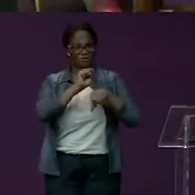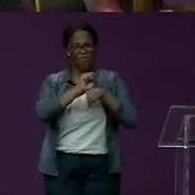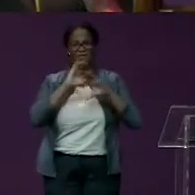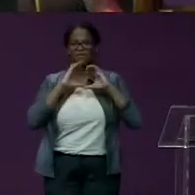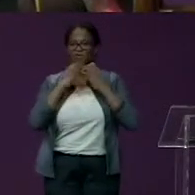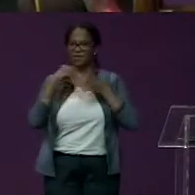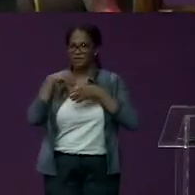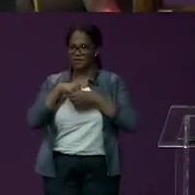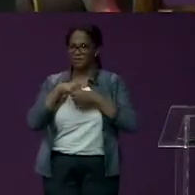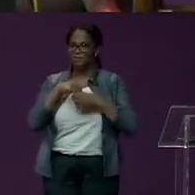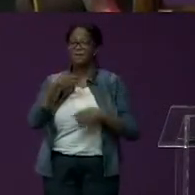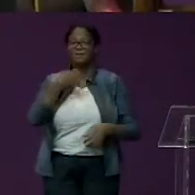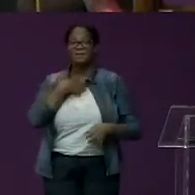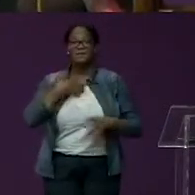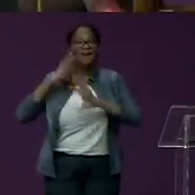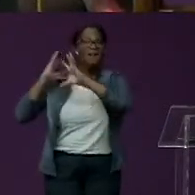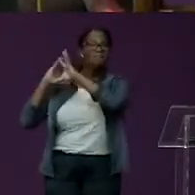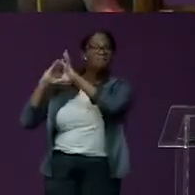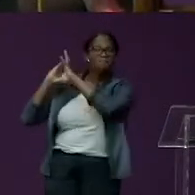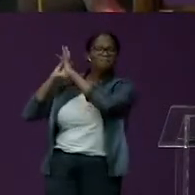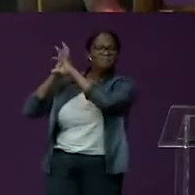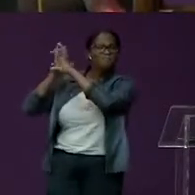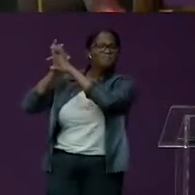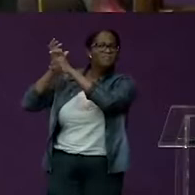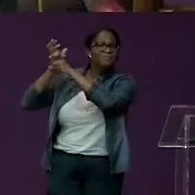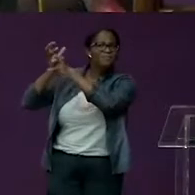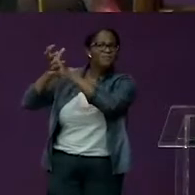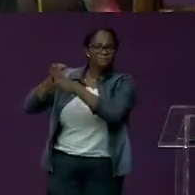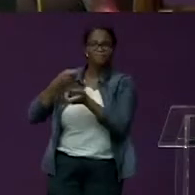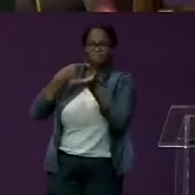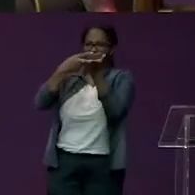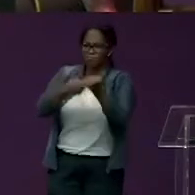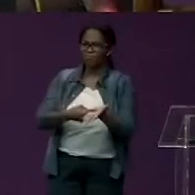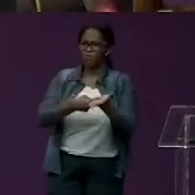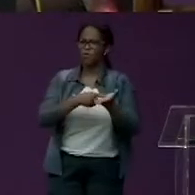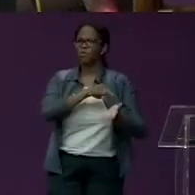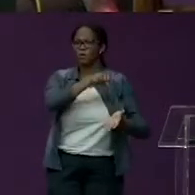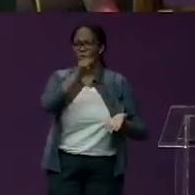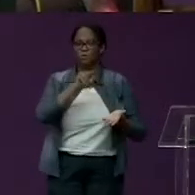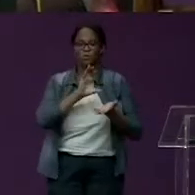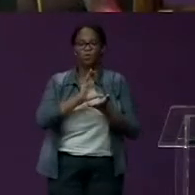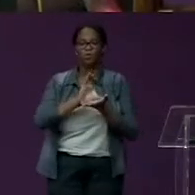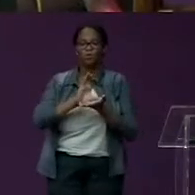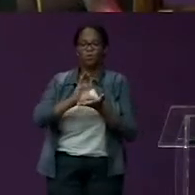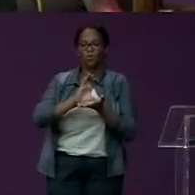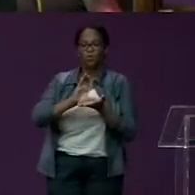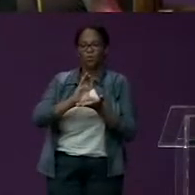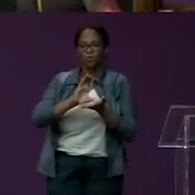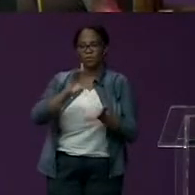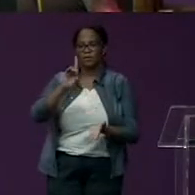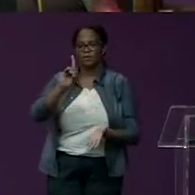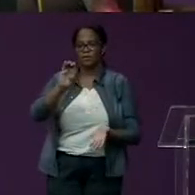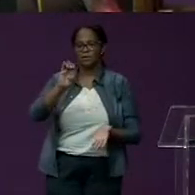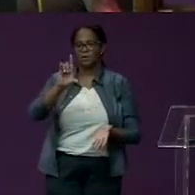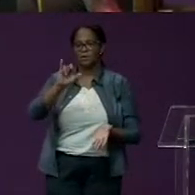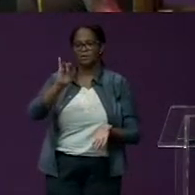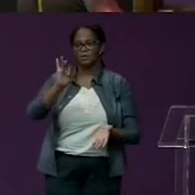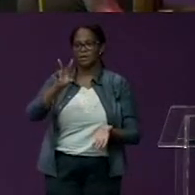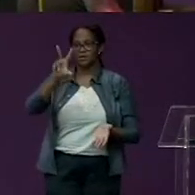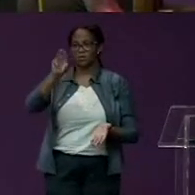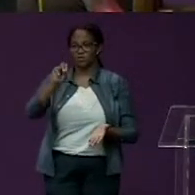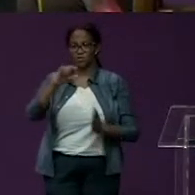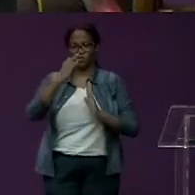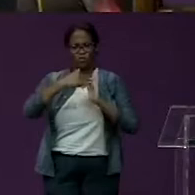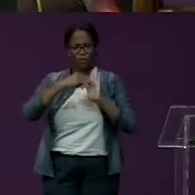Interno? Aí eu acho que foi um acúmulo, né? Houve um grande compromisso do Conselho Deliberativo com aquela agenda. O documento